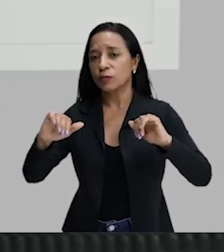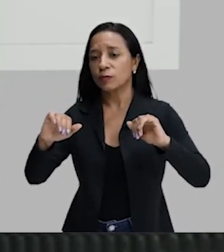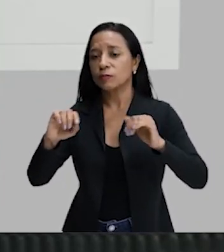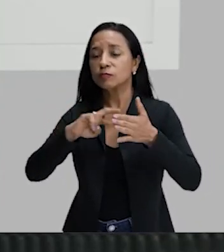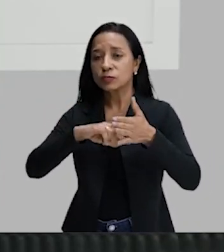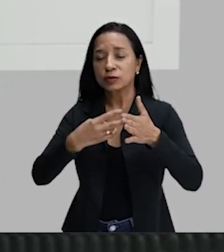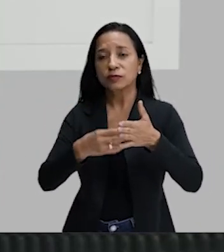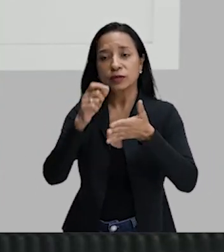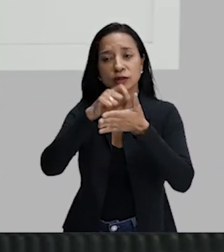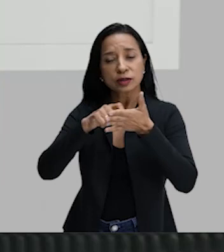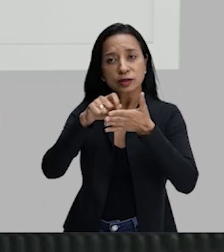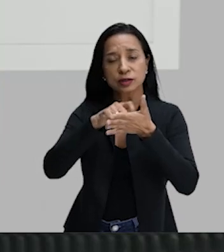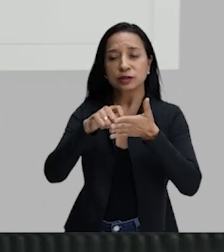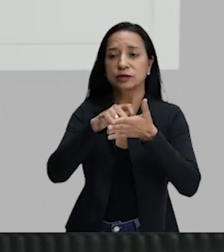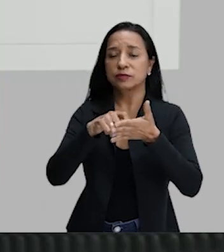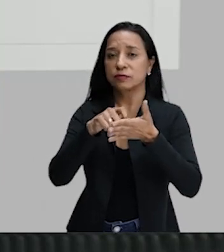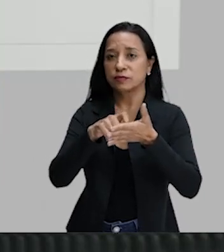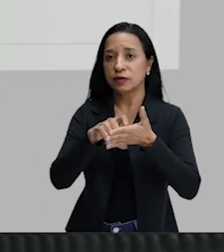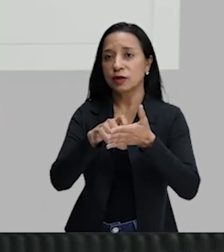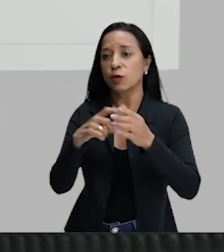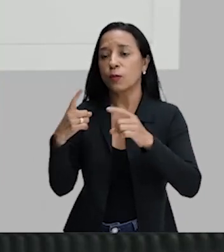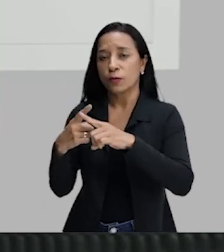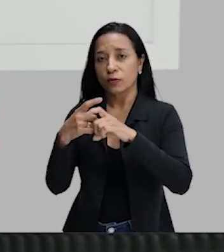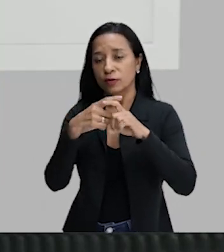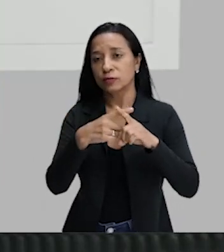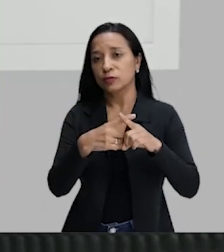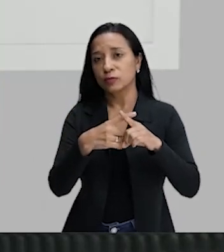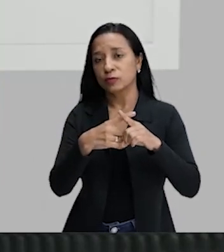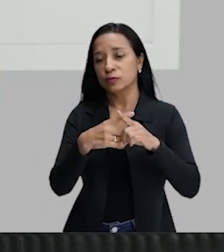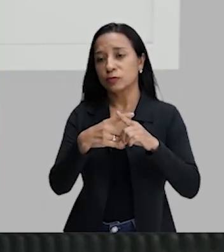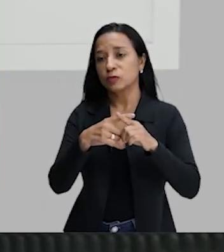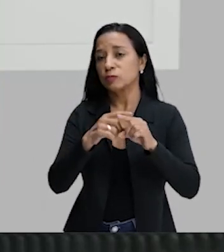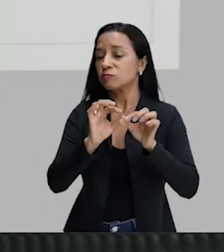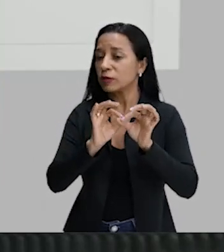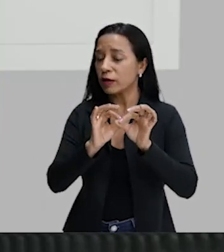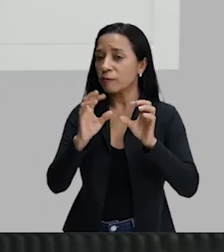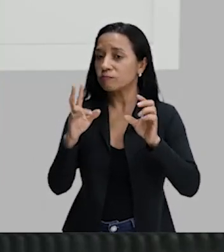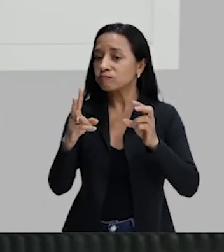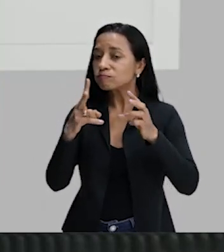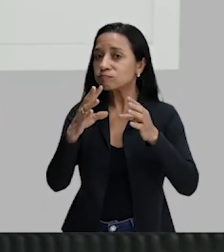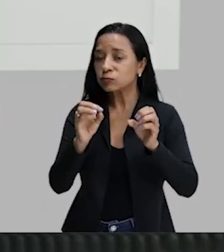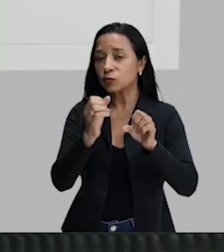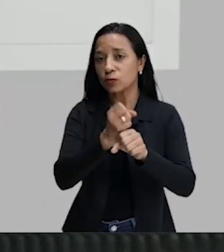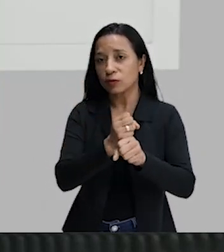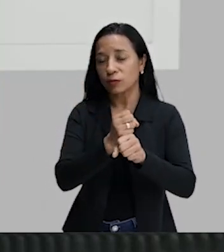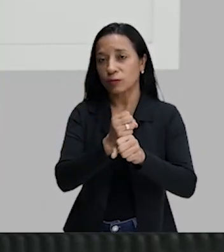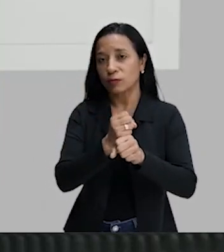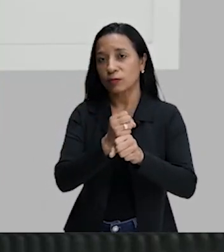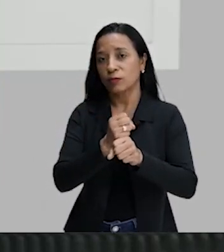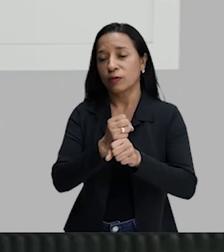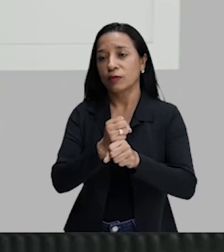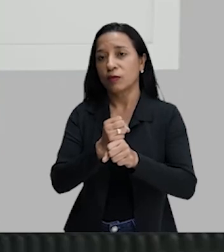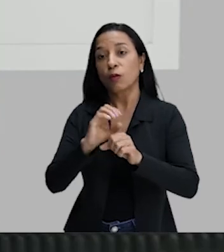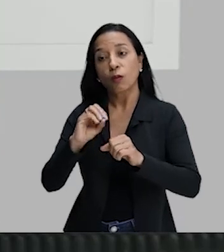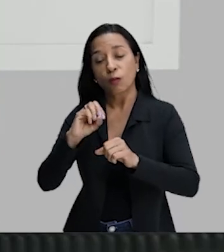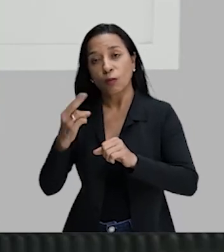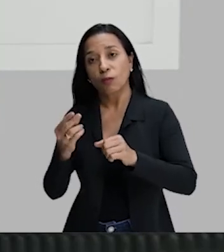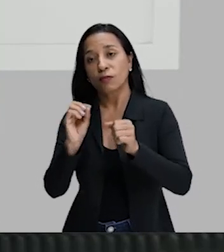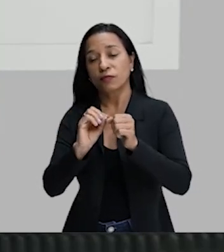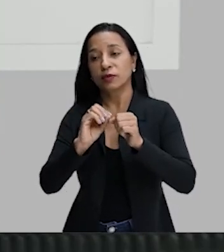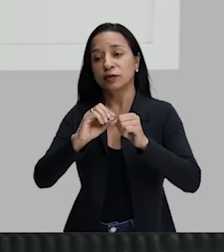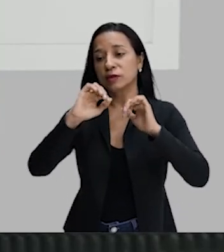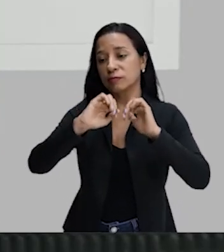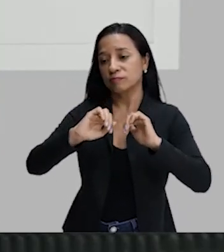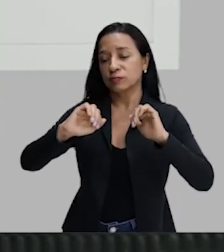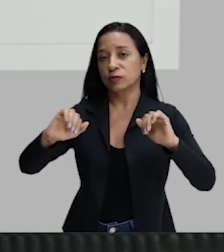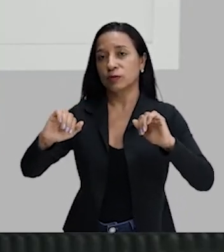polinômio na forma de um produto de fatores. Ou fazer o que nós chamamos de fatoração, decomposição. Lembra